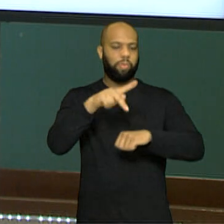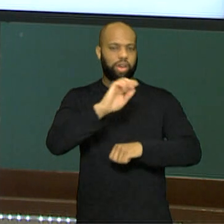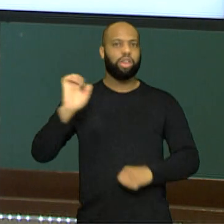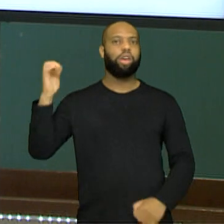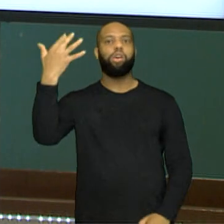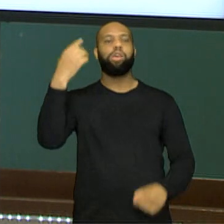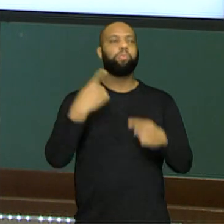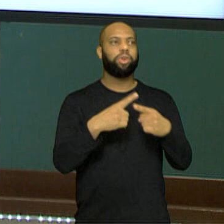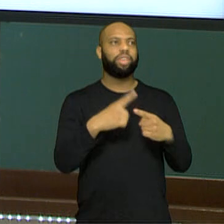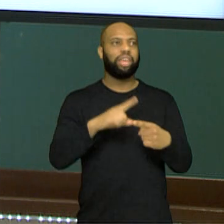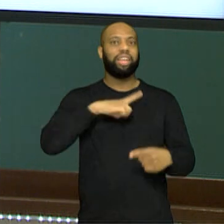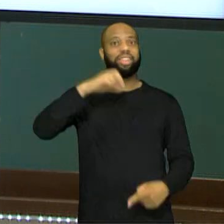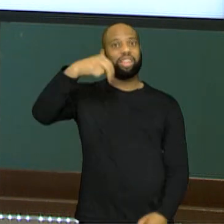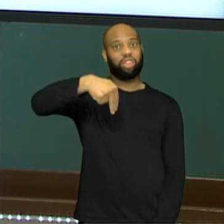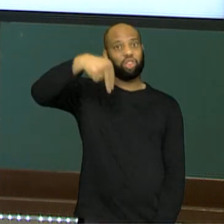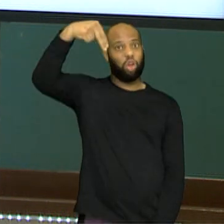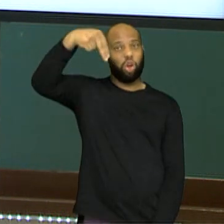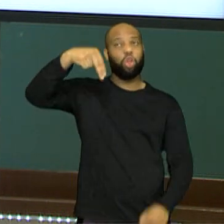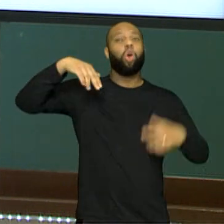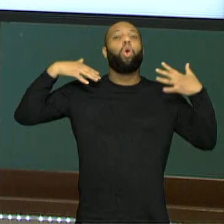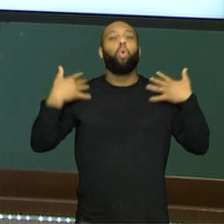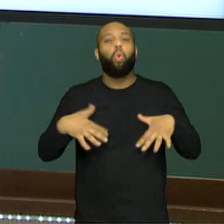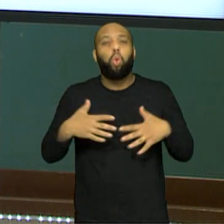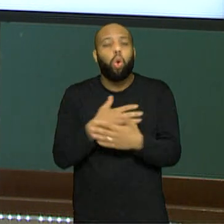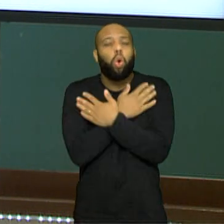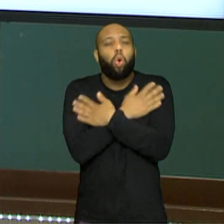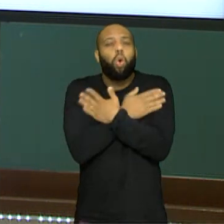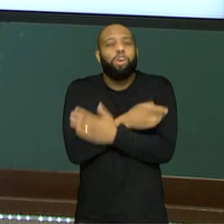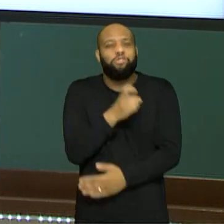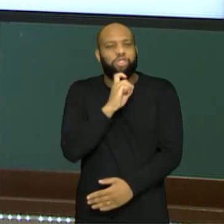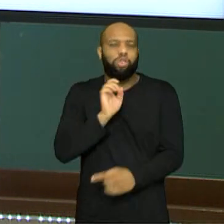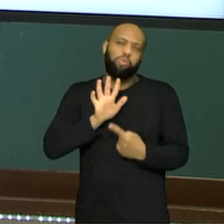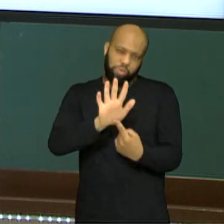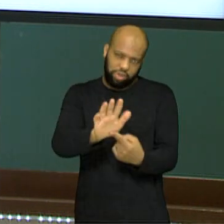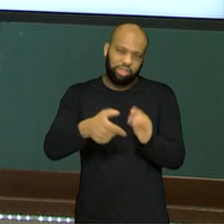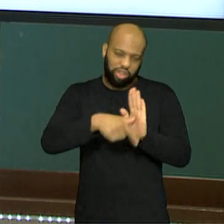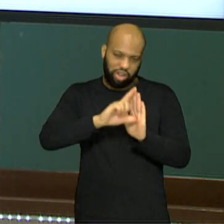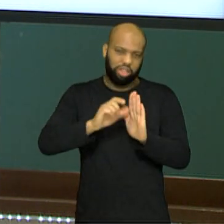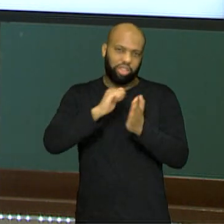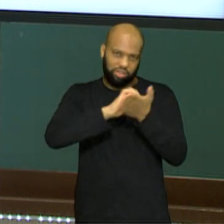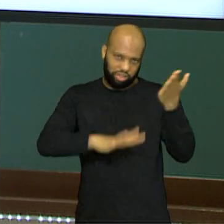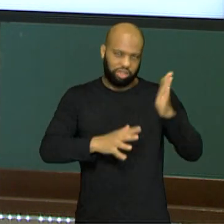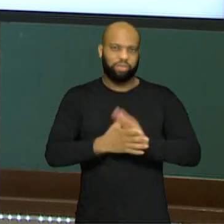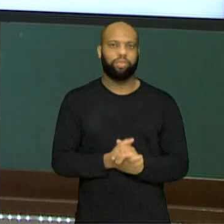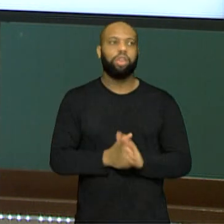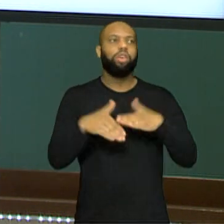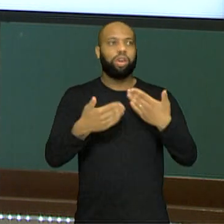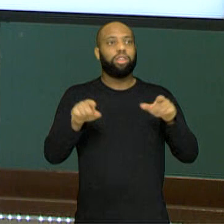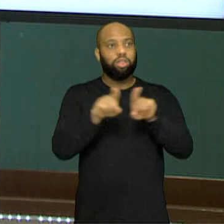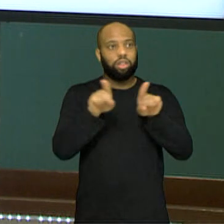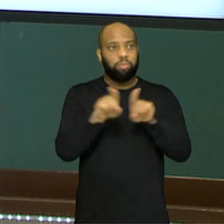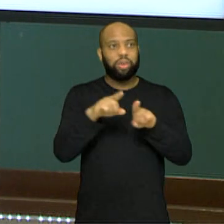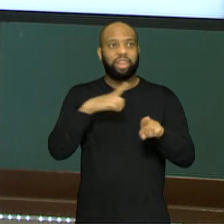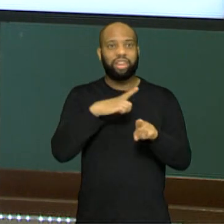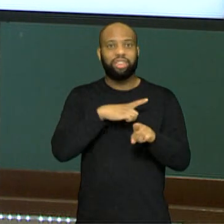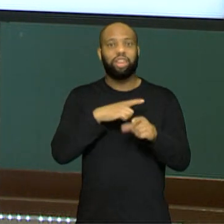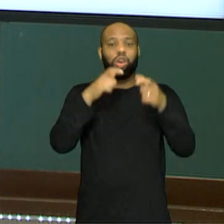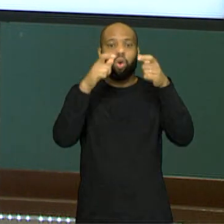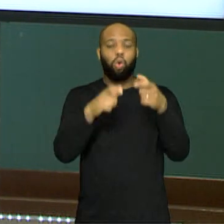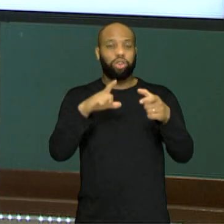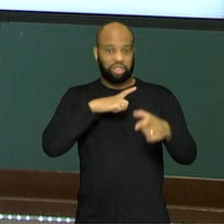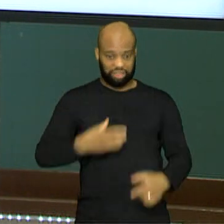acontece porque a região norte é absurdamente fria, como nós acabamos de ver na atividade. E ainda na parte